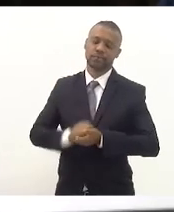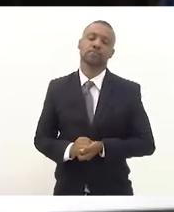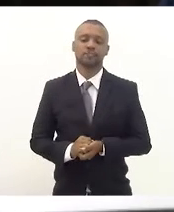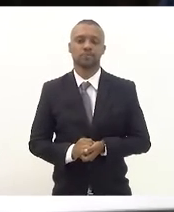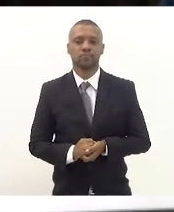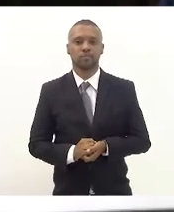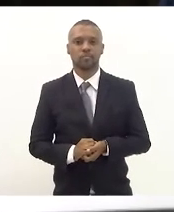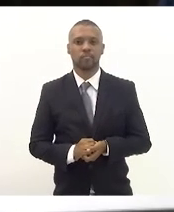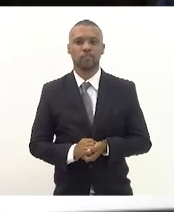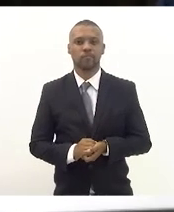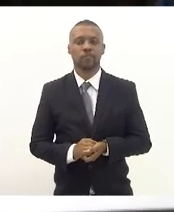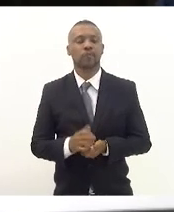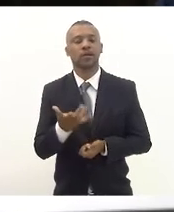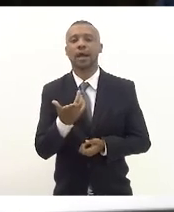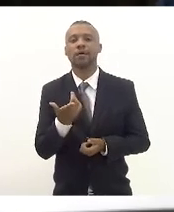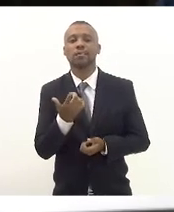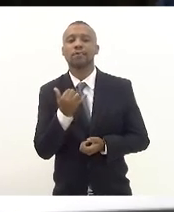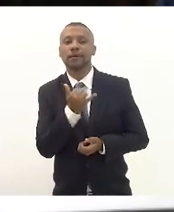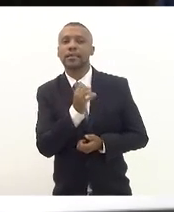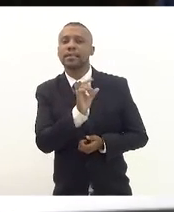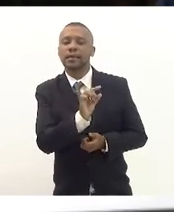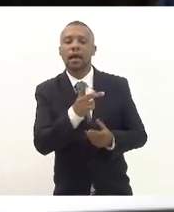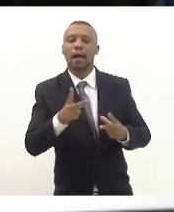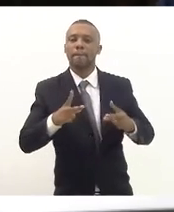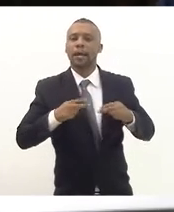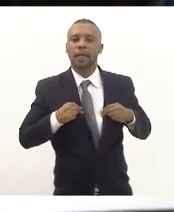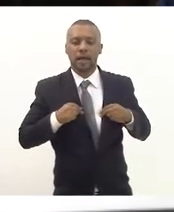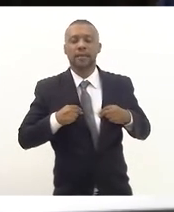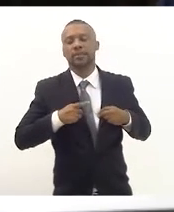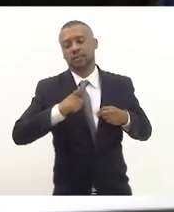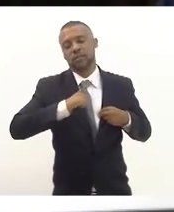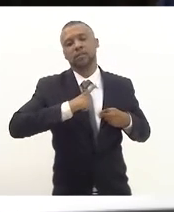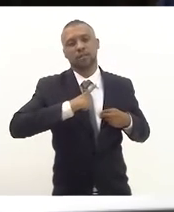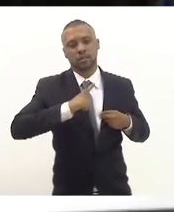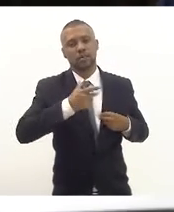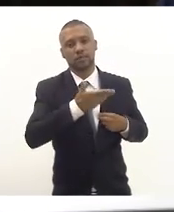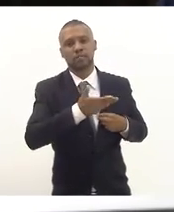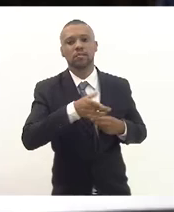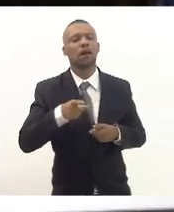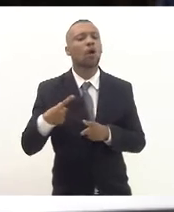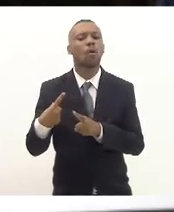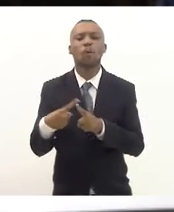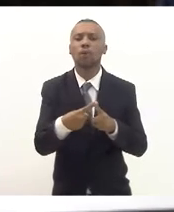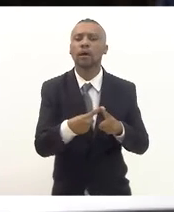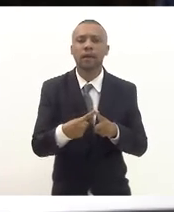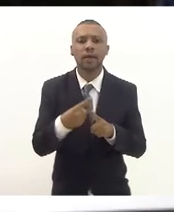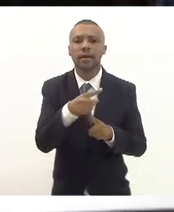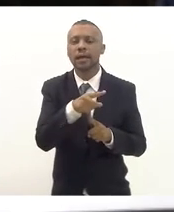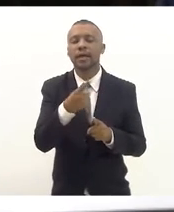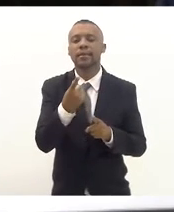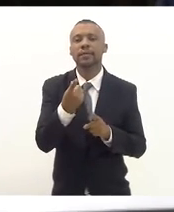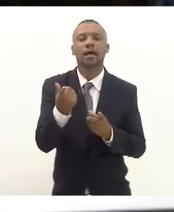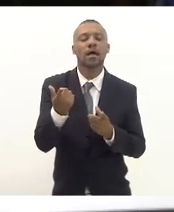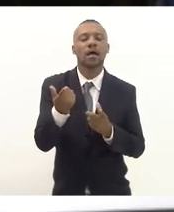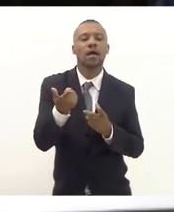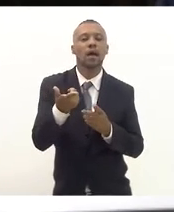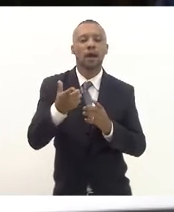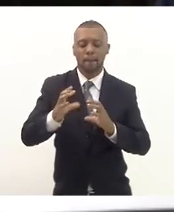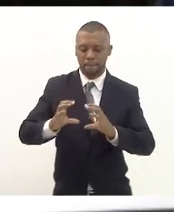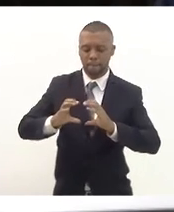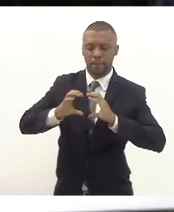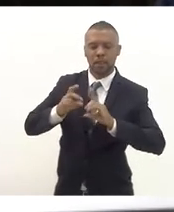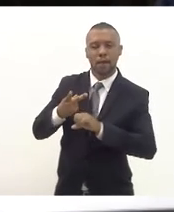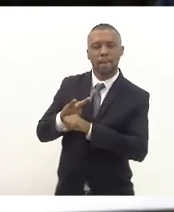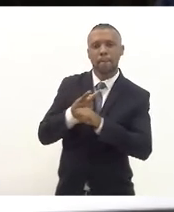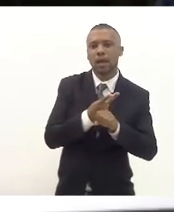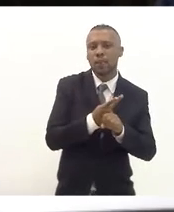quero dizer Celso que ela é muito merecida porque essa comenda ela não é somente